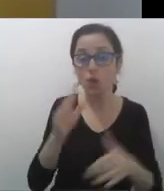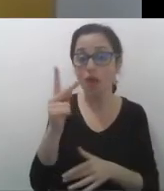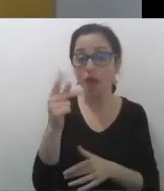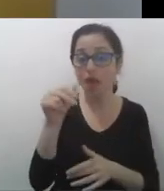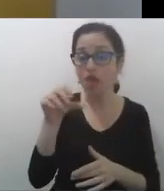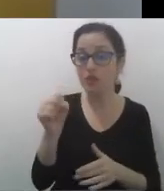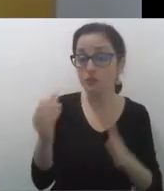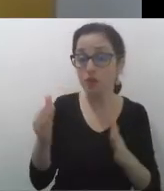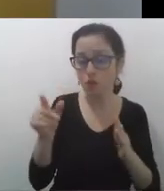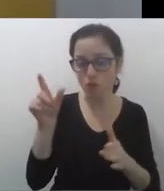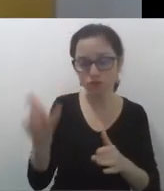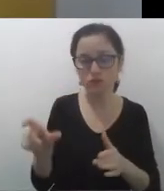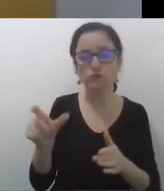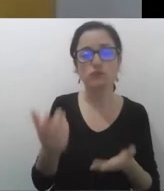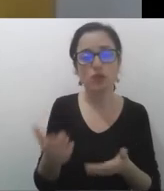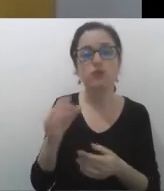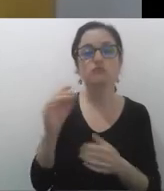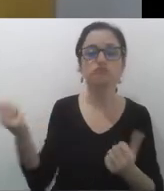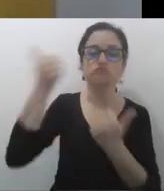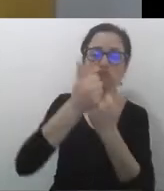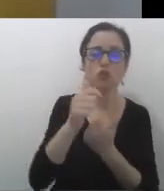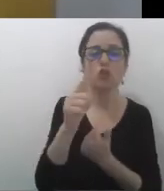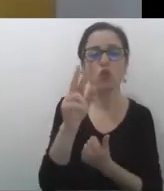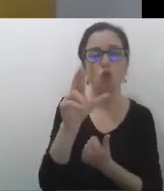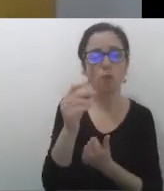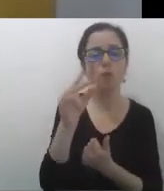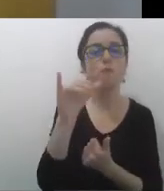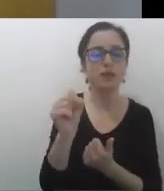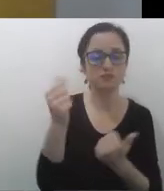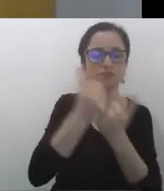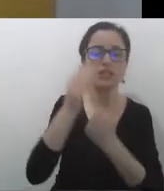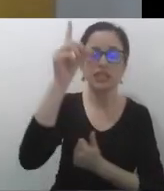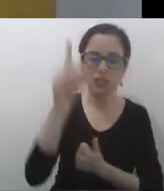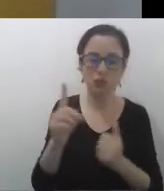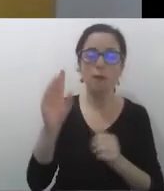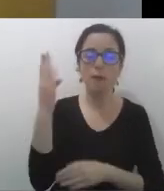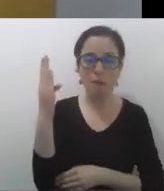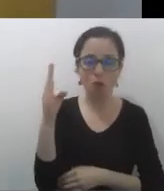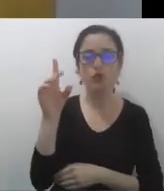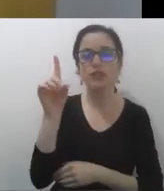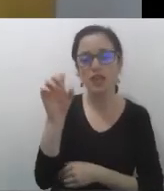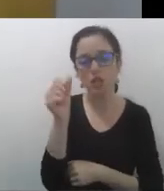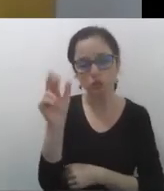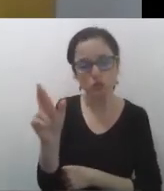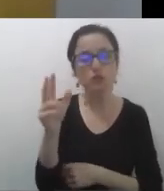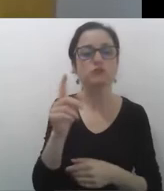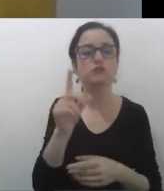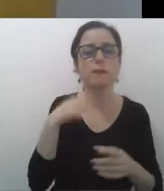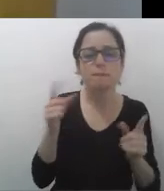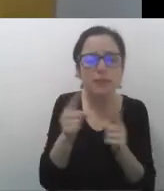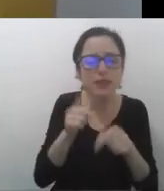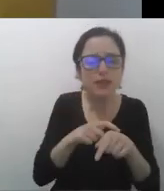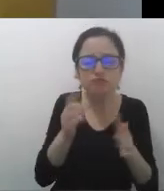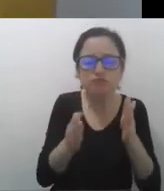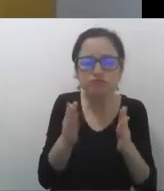o período do Meyer, né, do Hannes Meyer, que sucedeu ao Gropius como direção ainda em Dessau. Né?